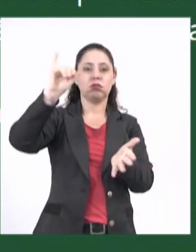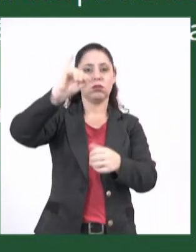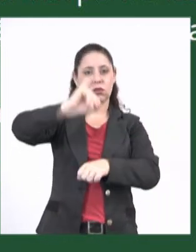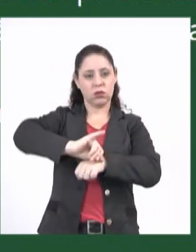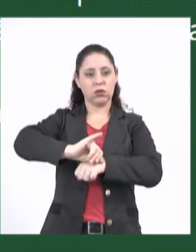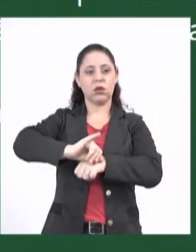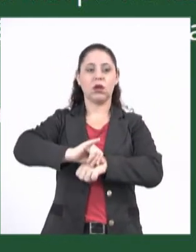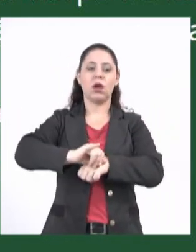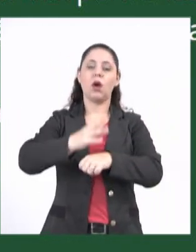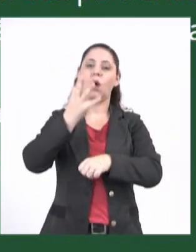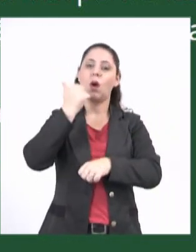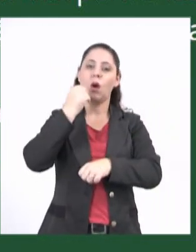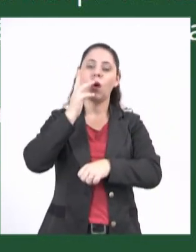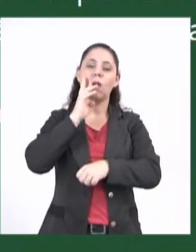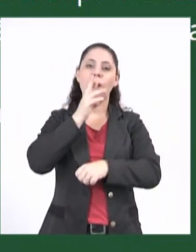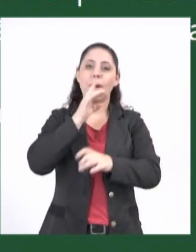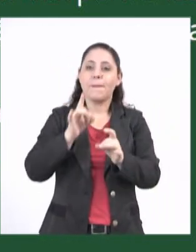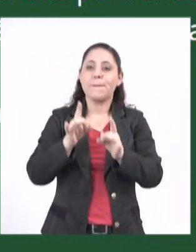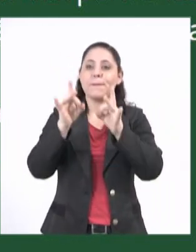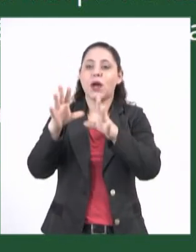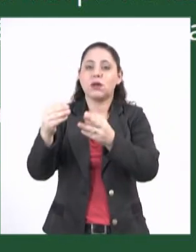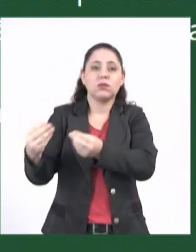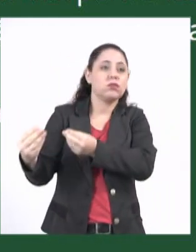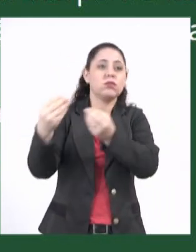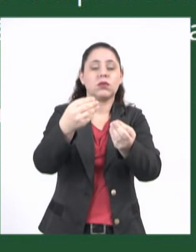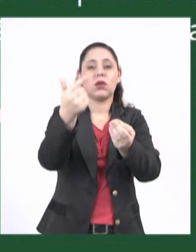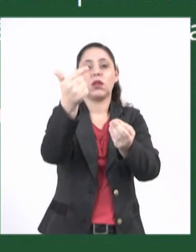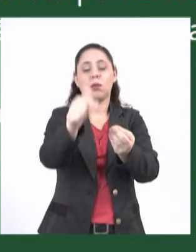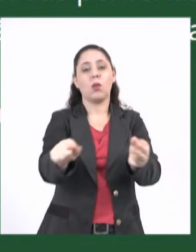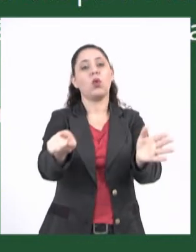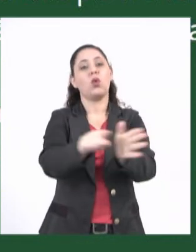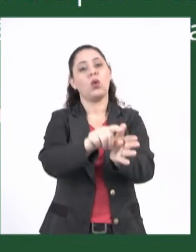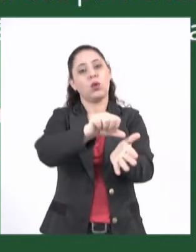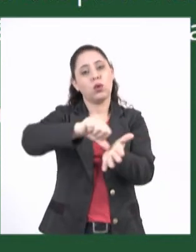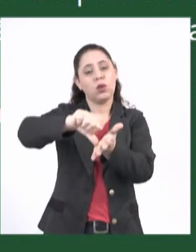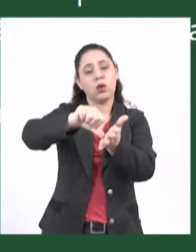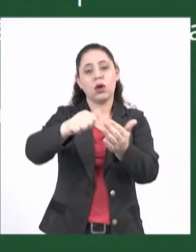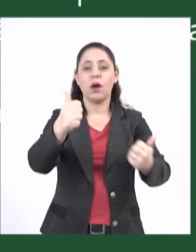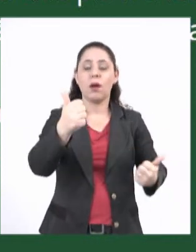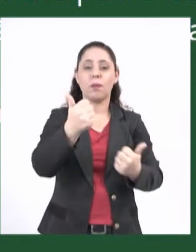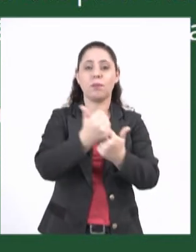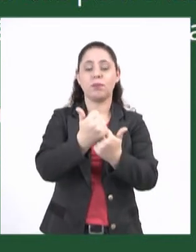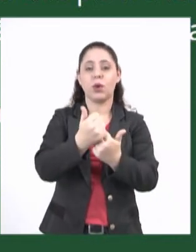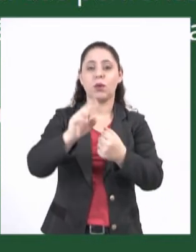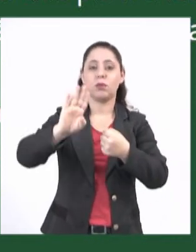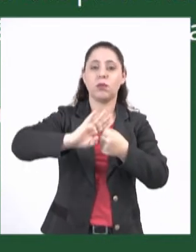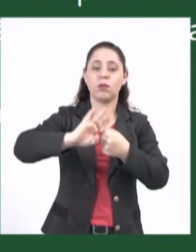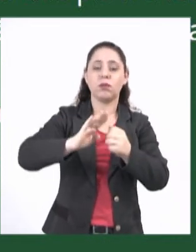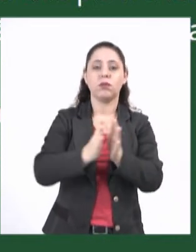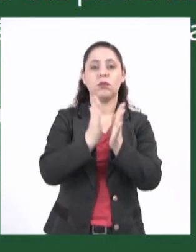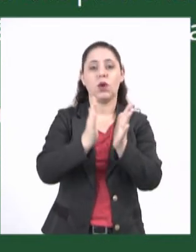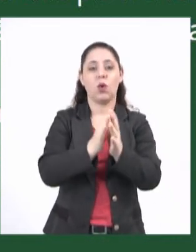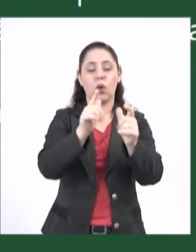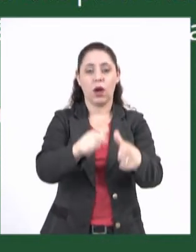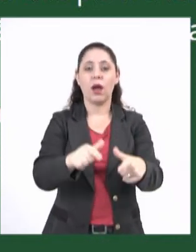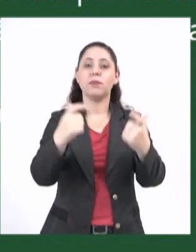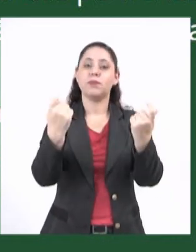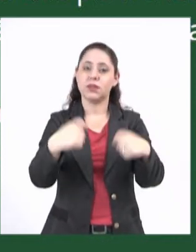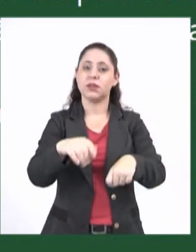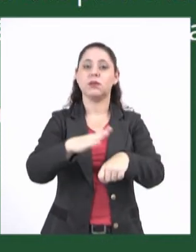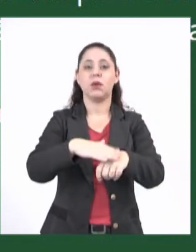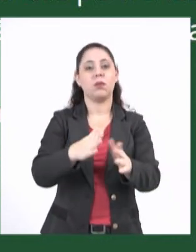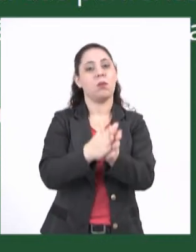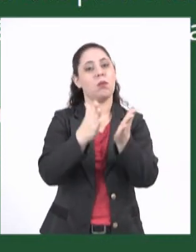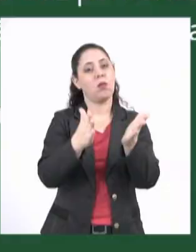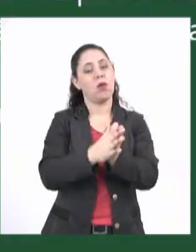com refeição transportadas para menores unidades de apoio nas periferias ou zonas de maior vulnerabilidade social